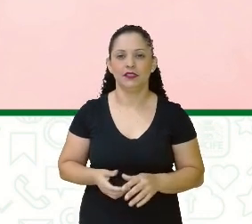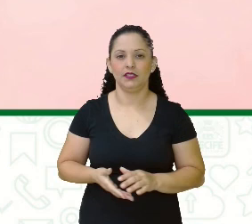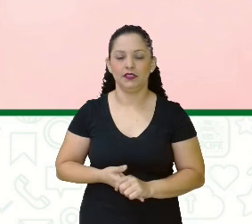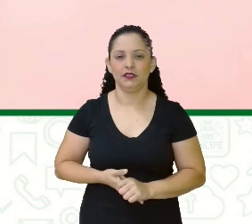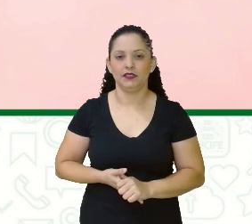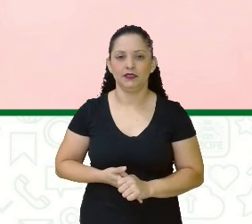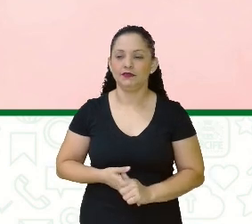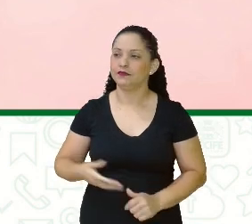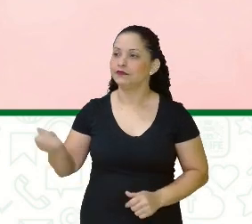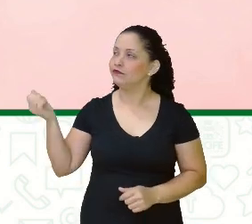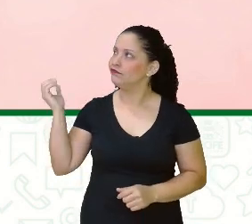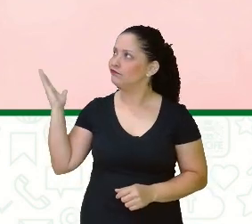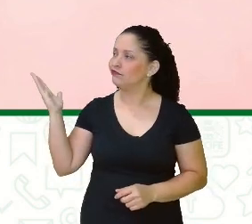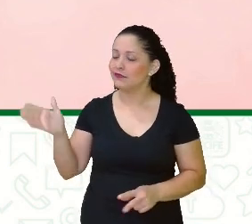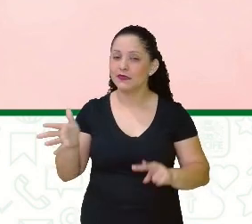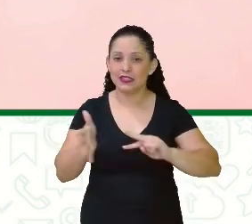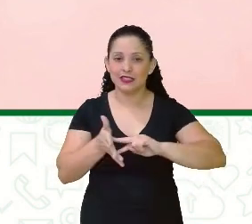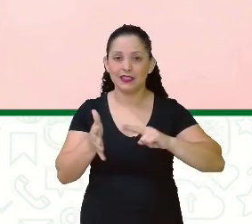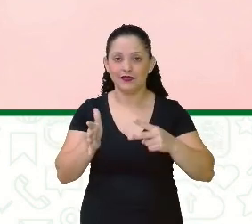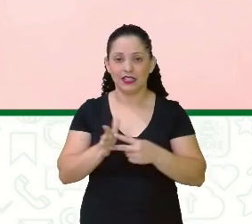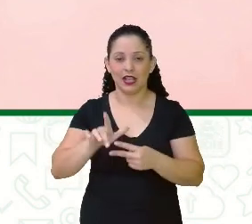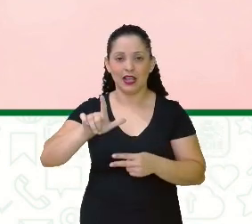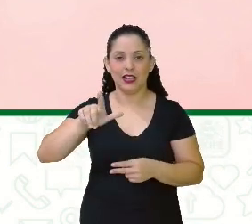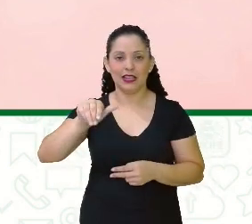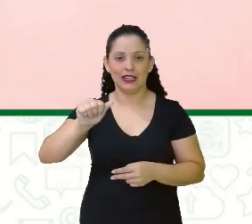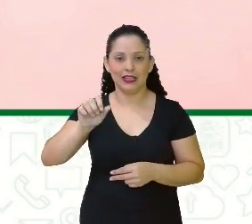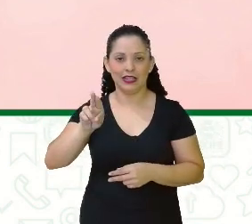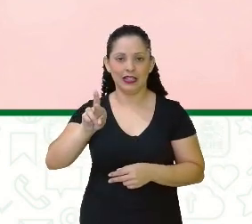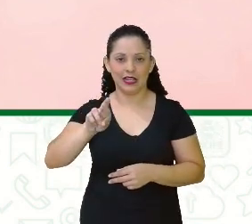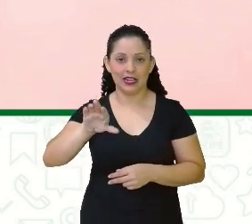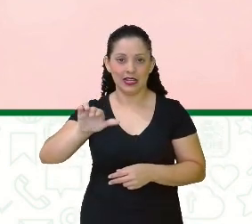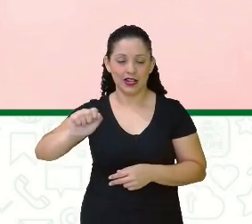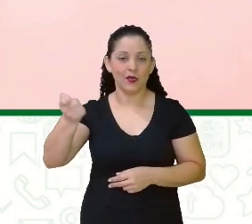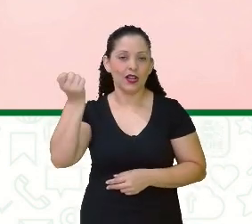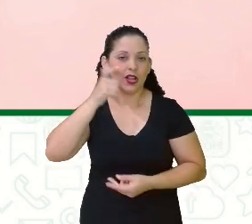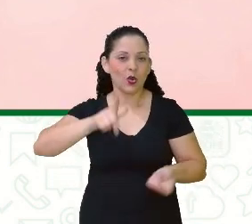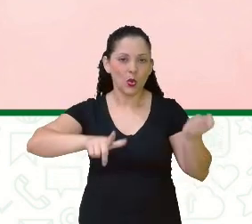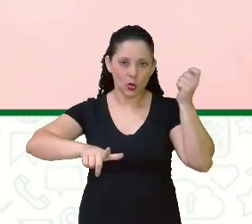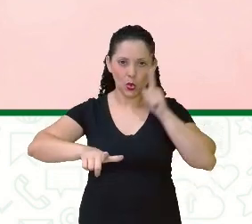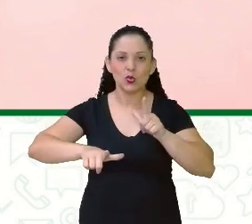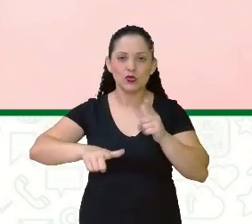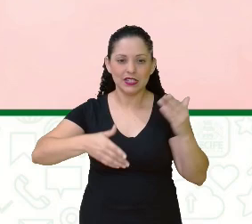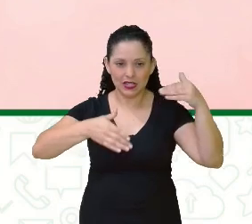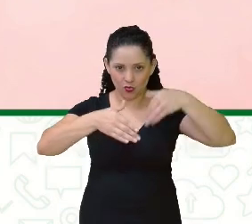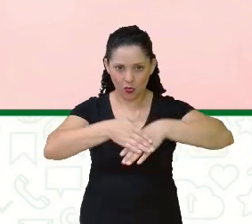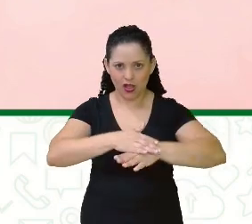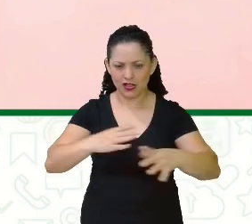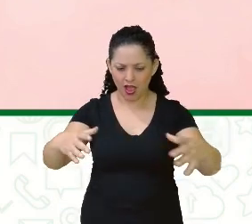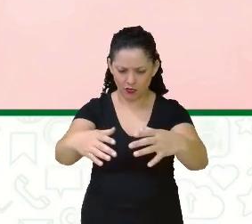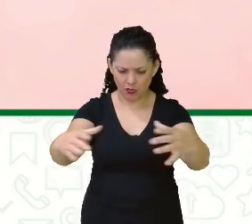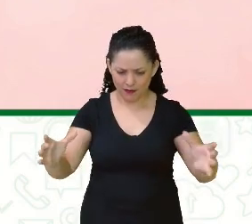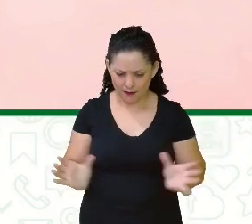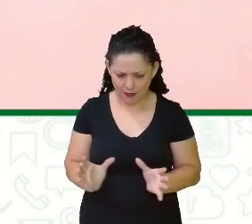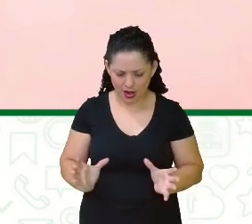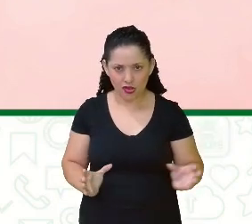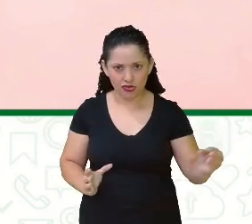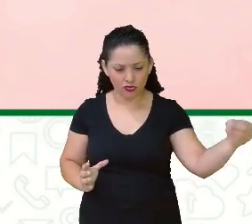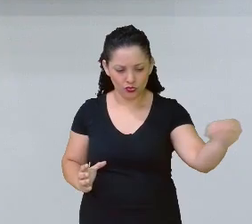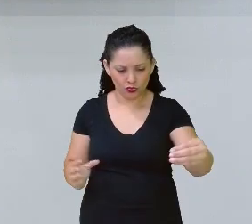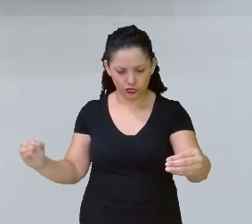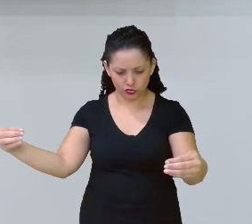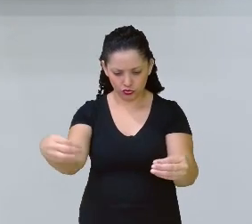isso quer dizer que Laura vai conseguir guardar as sobras numa única embalagem.